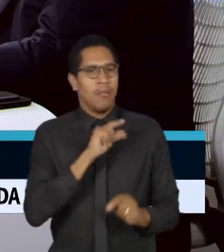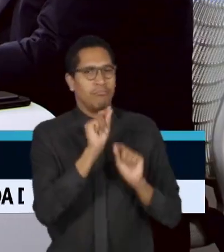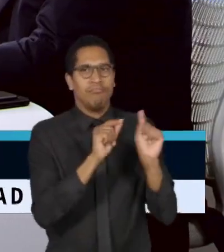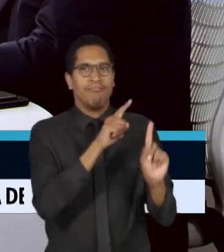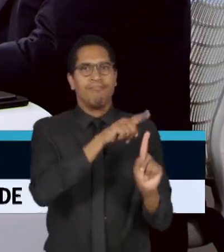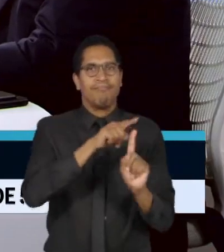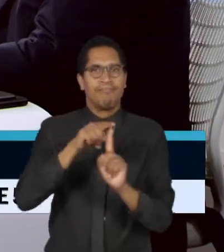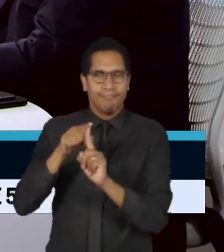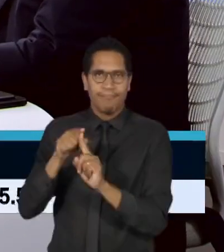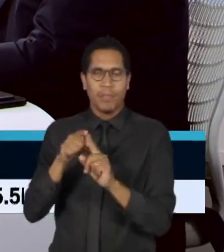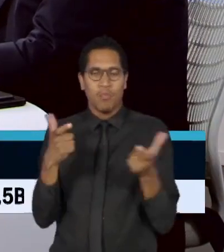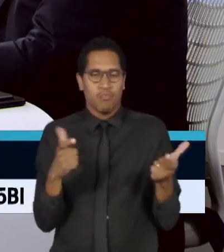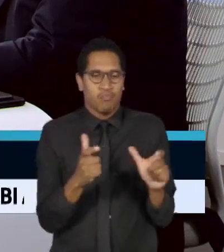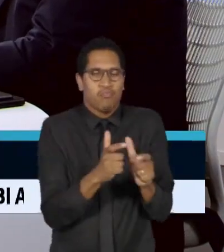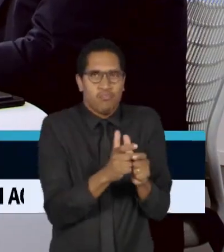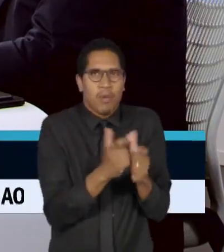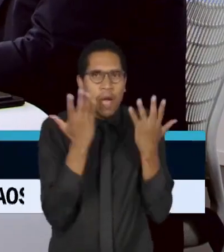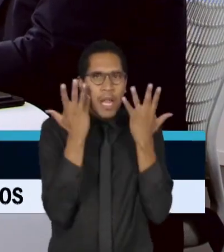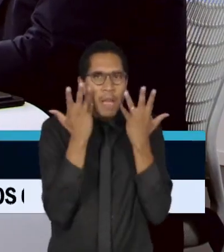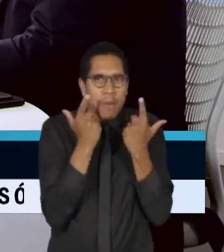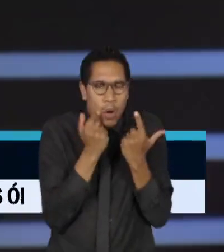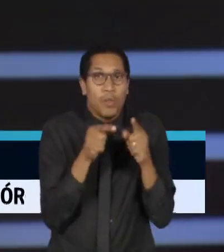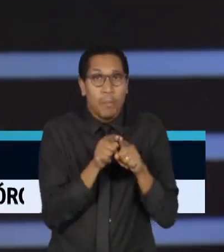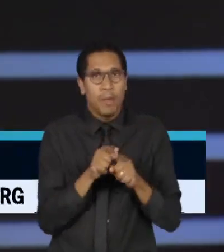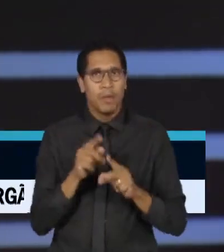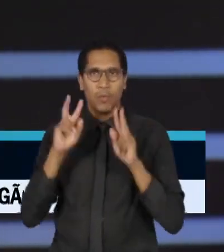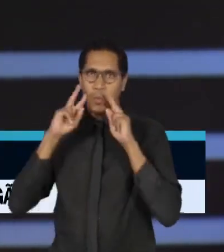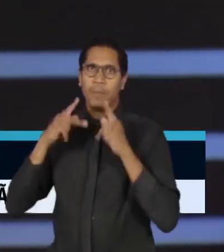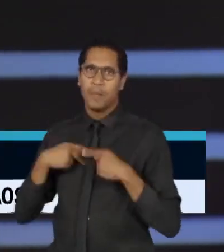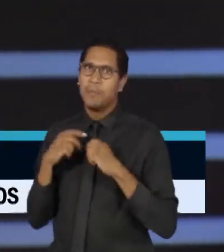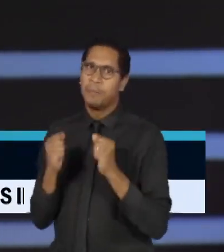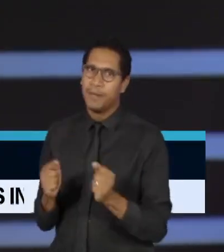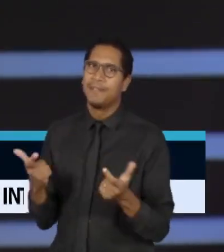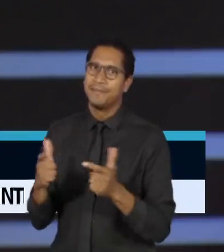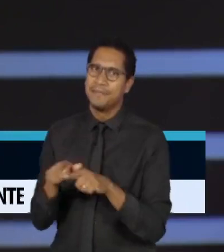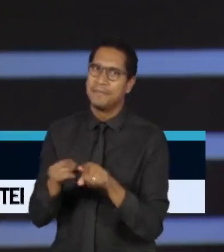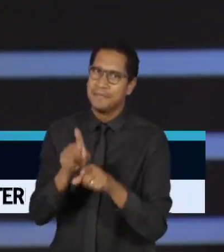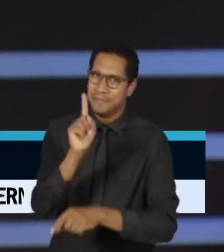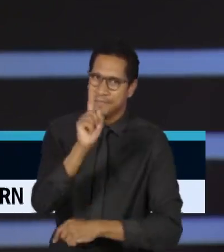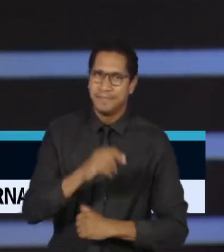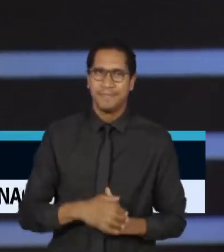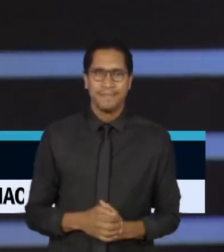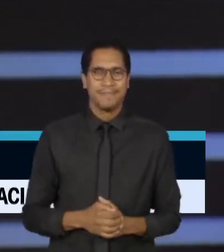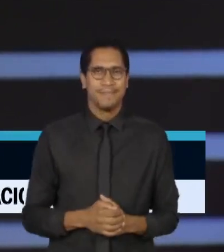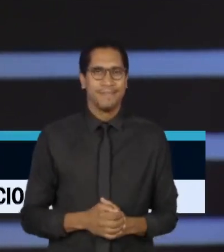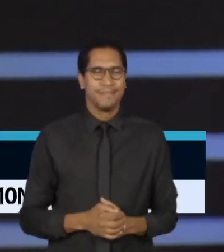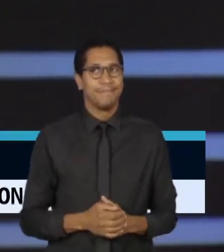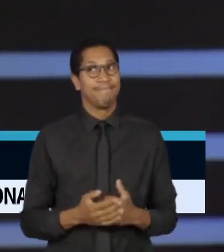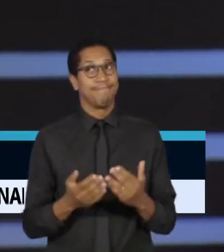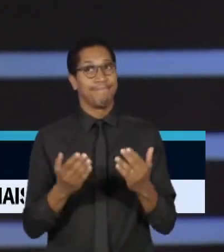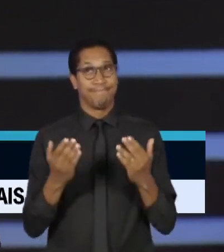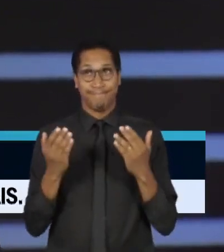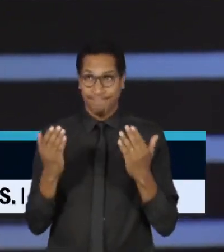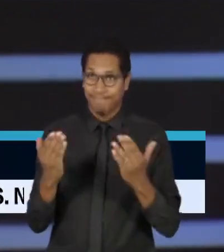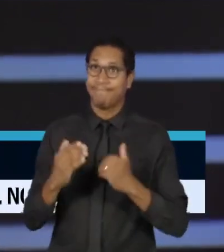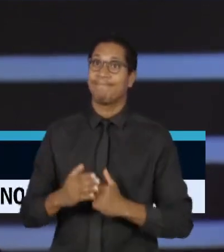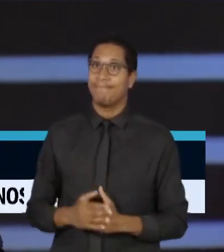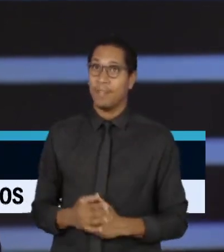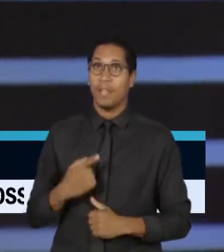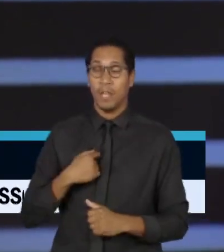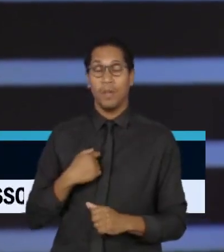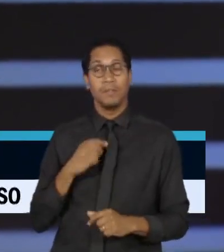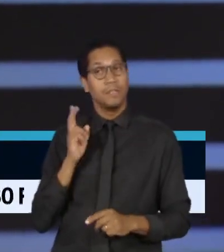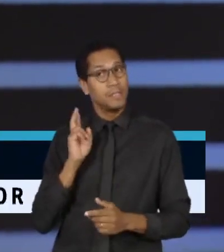está, inclusive, e talvez, sobretudo, a humana? Pois é, eu sou um otimista, apesar de tudo. Claro que eu